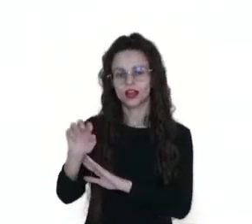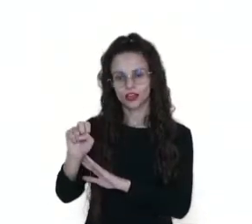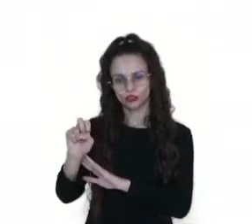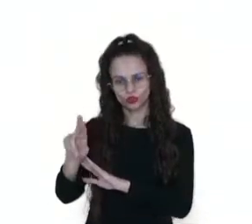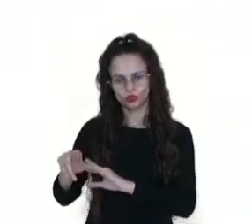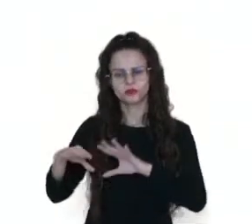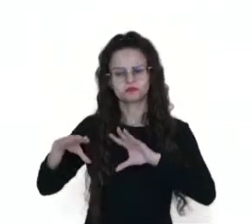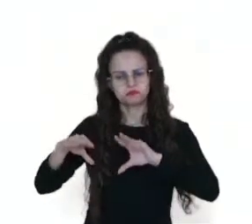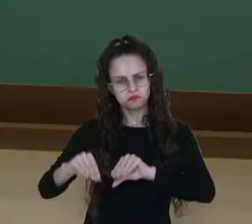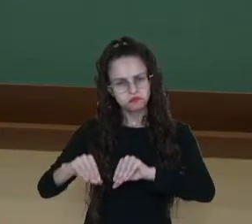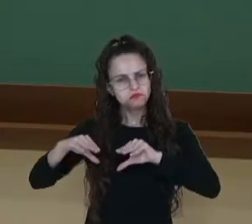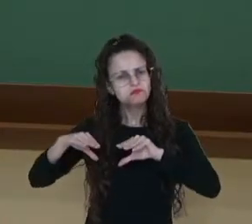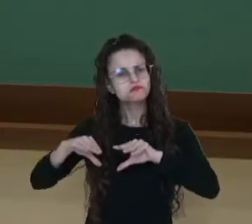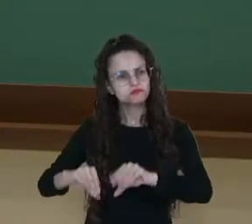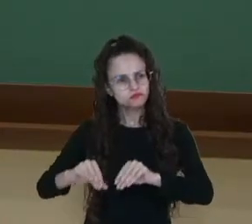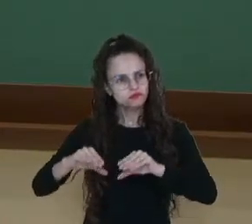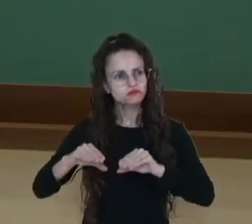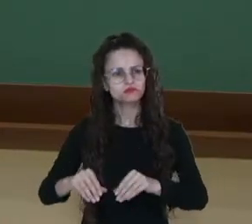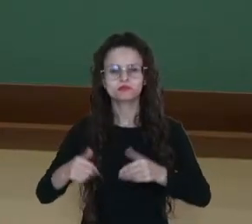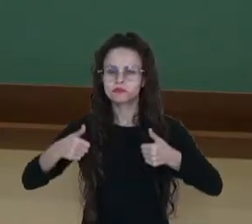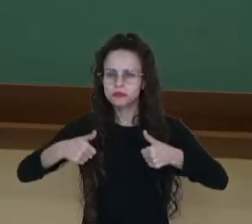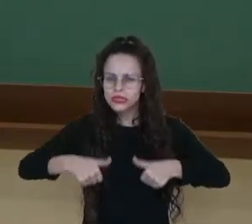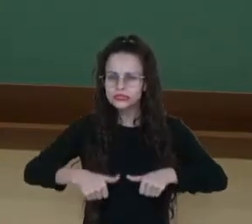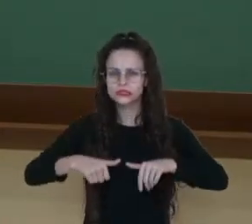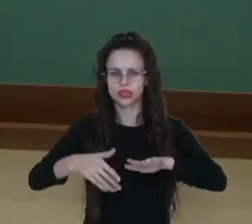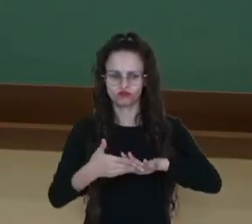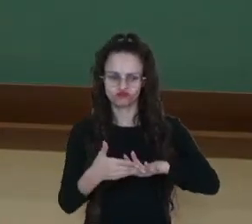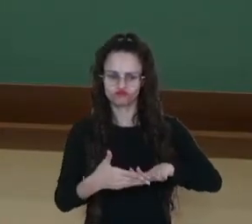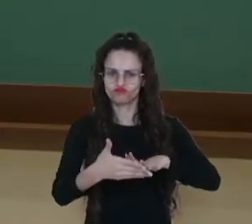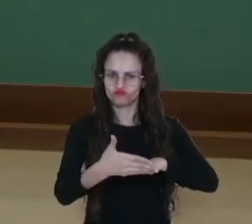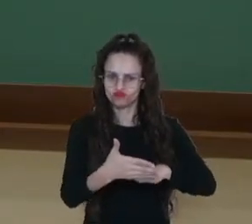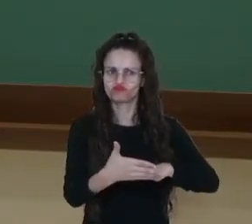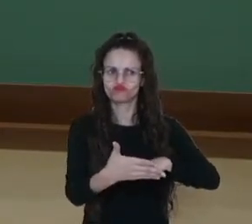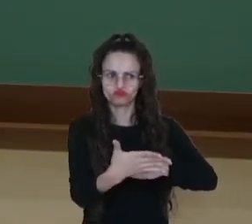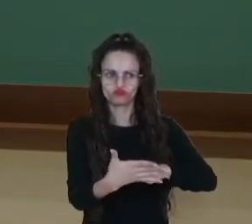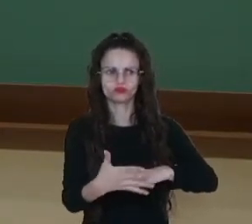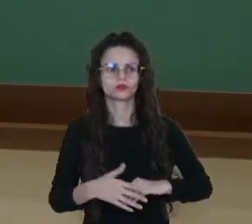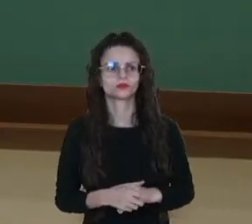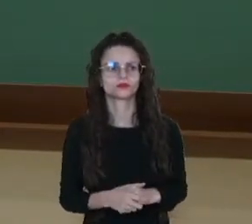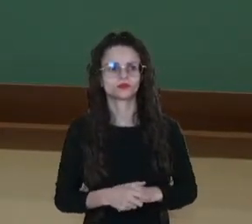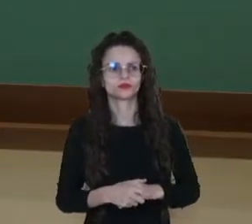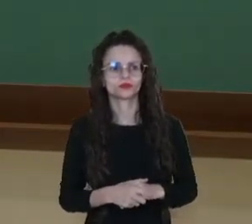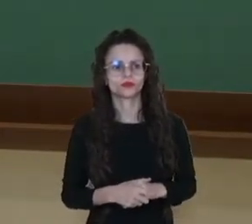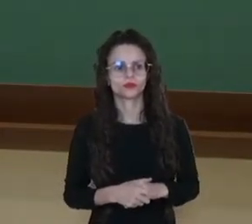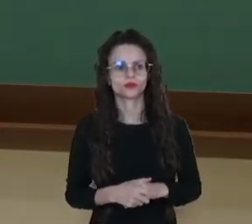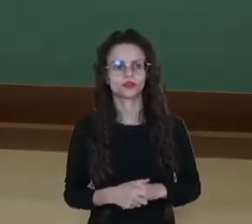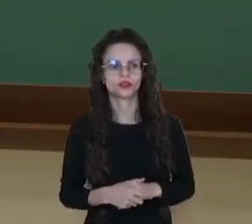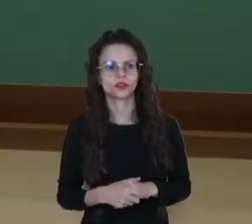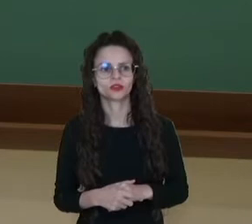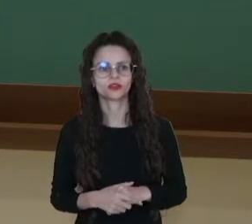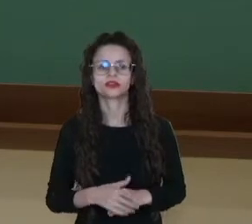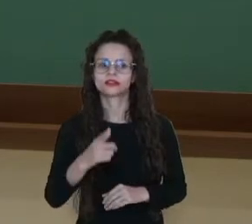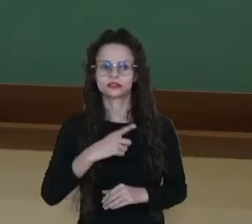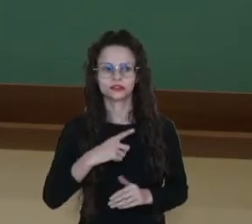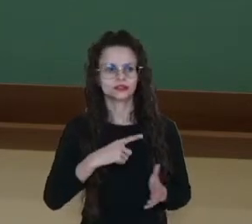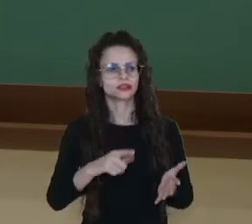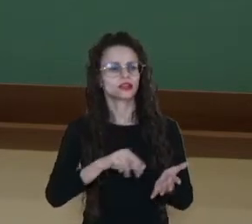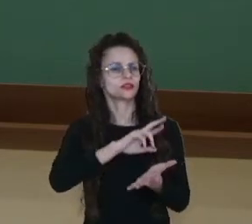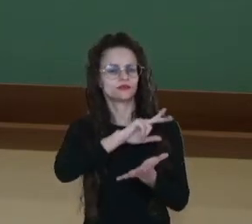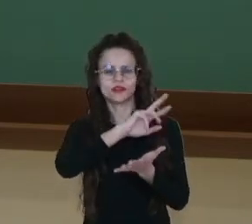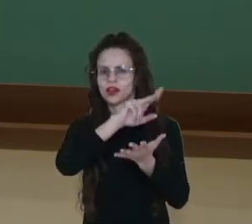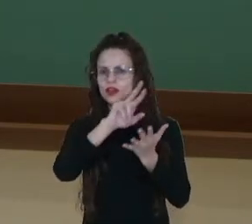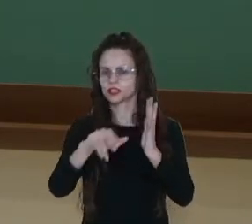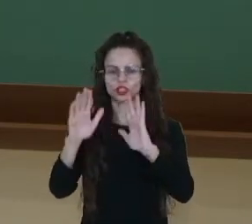shiatsu significa massagem de pressão com os dedos, né? E possui várias escolas